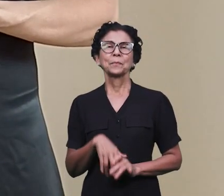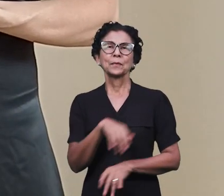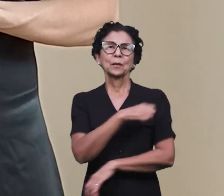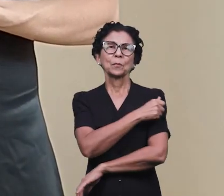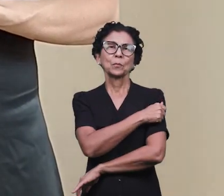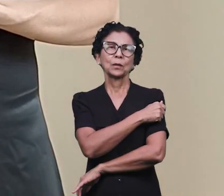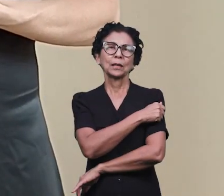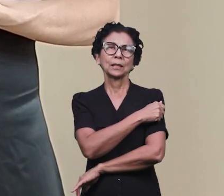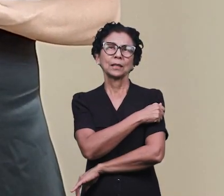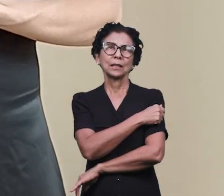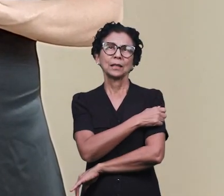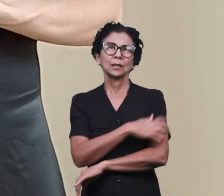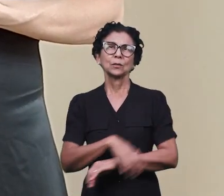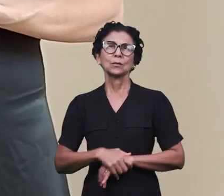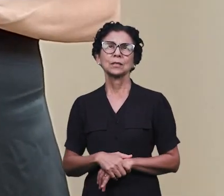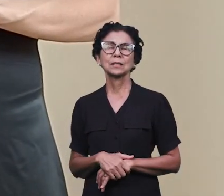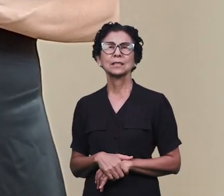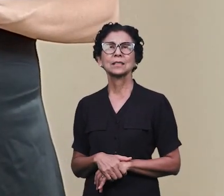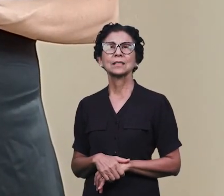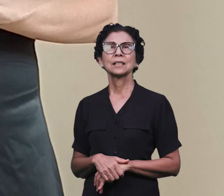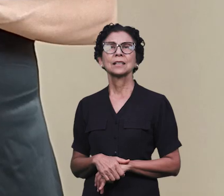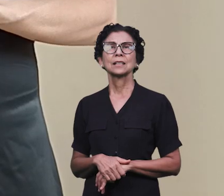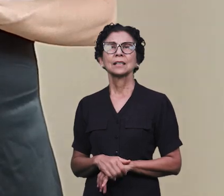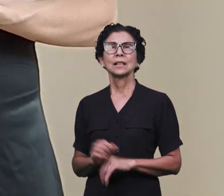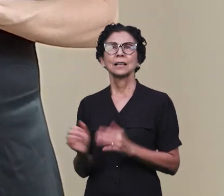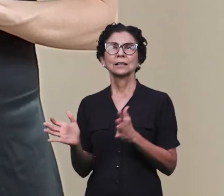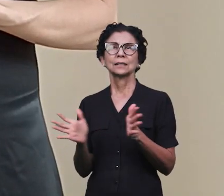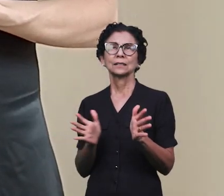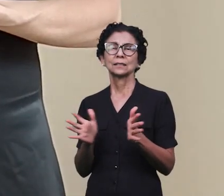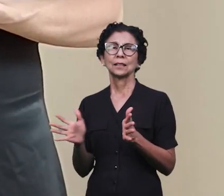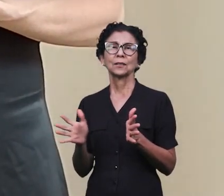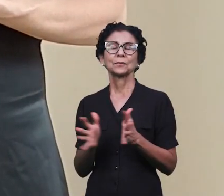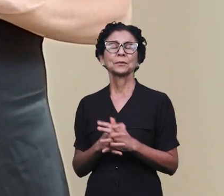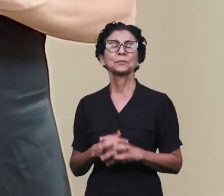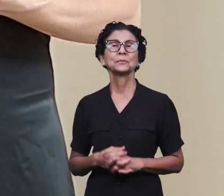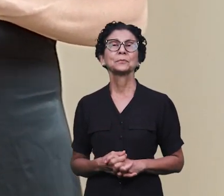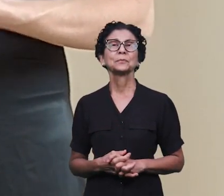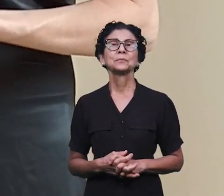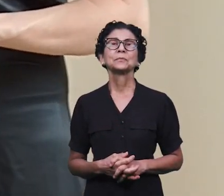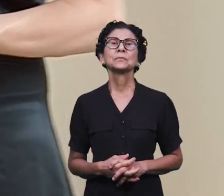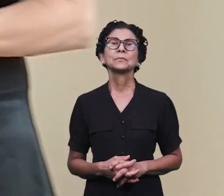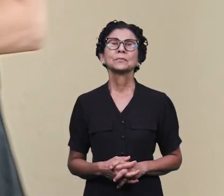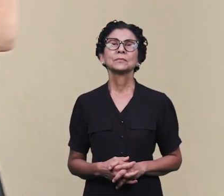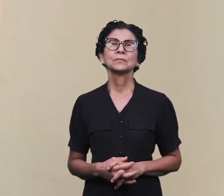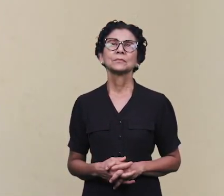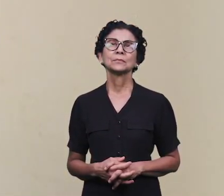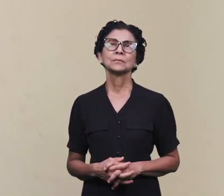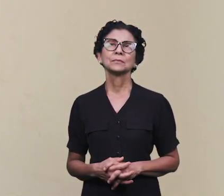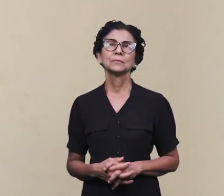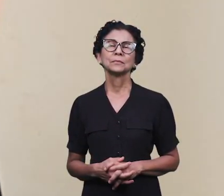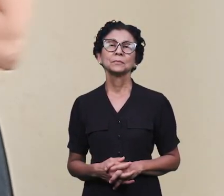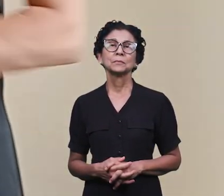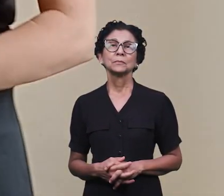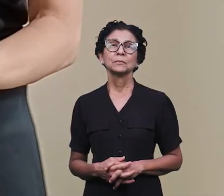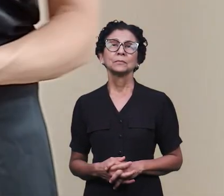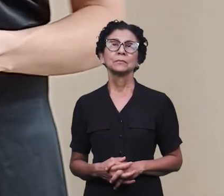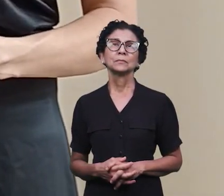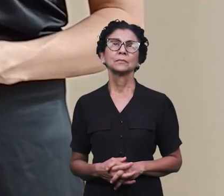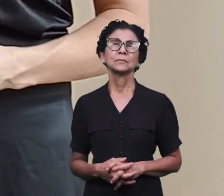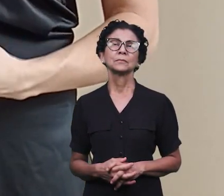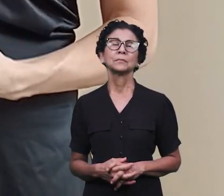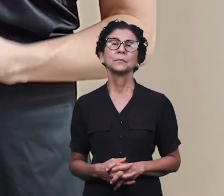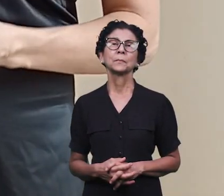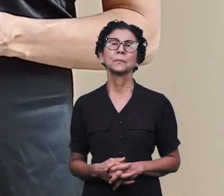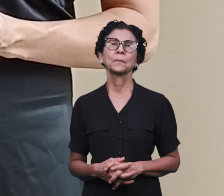Para os alunos típicos que não necessitam aí de flexibilização. E aí nós pegamos essas atividades